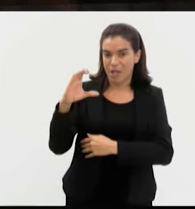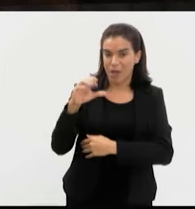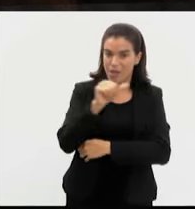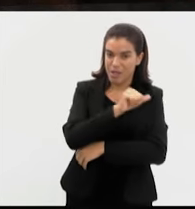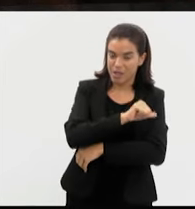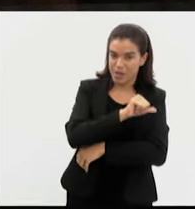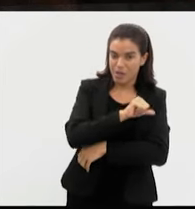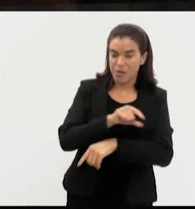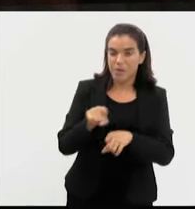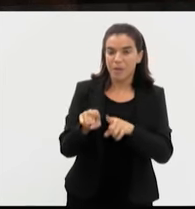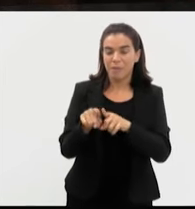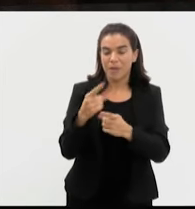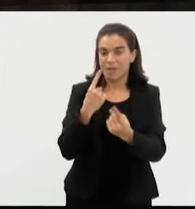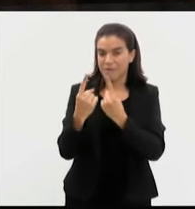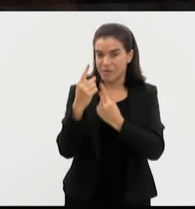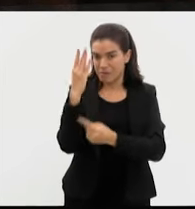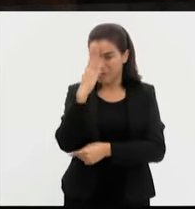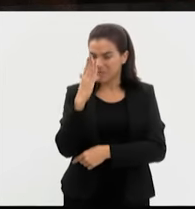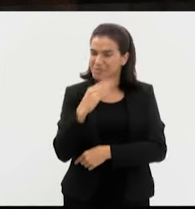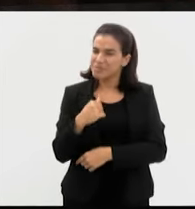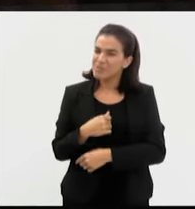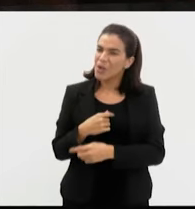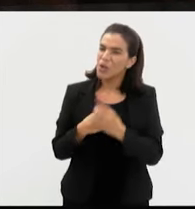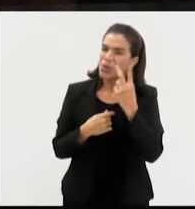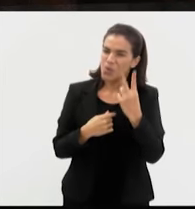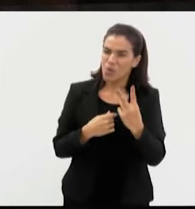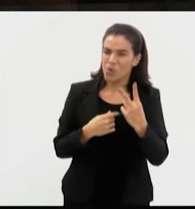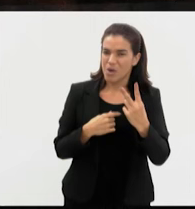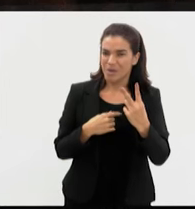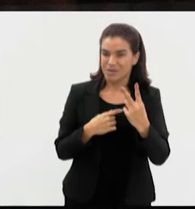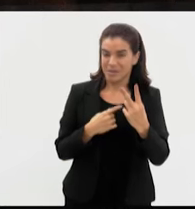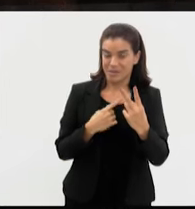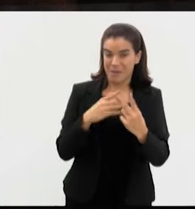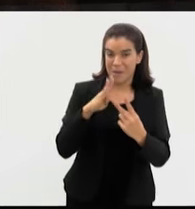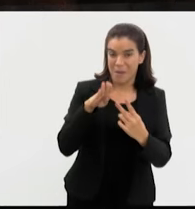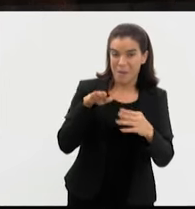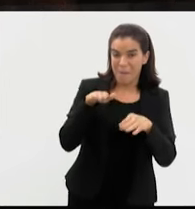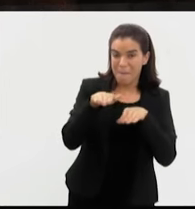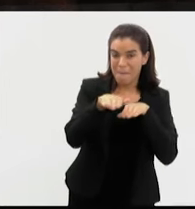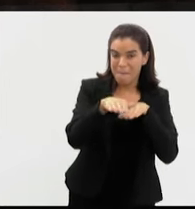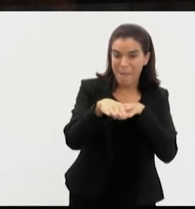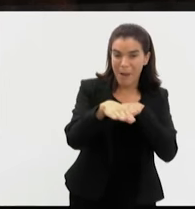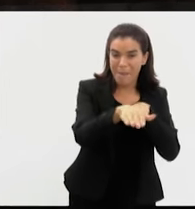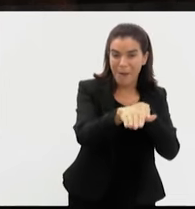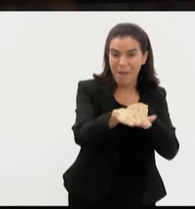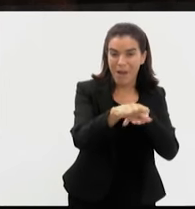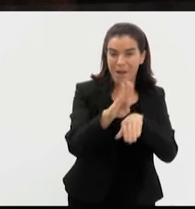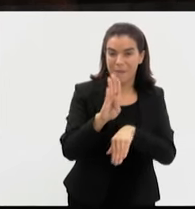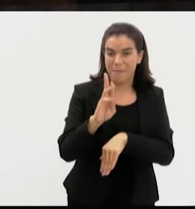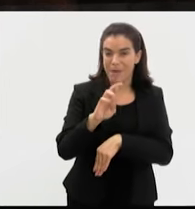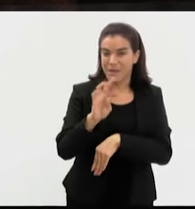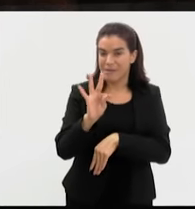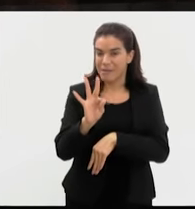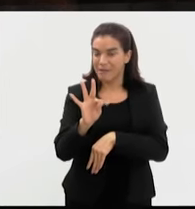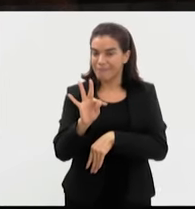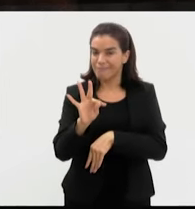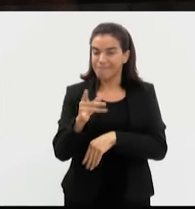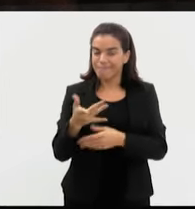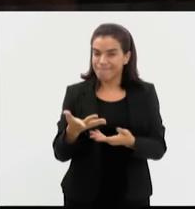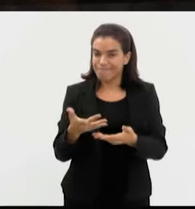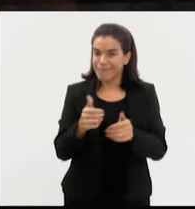Brasil e um deles até me colocou Poxa duas faixas pro BRT E por que não uma Já que eu não po não vão